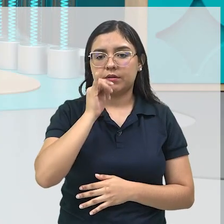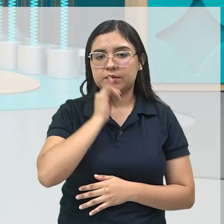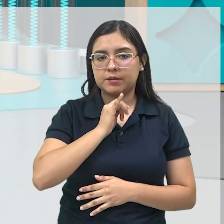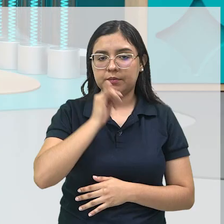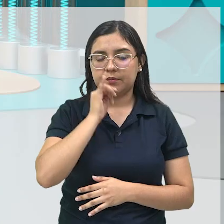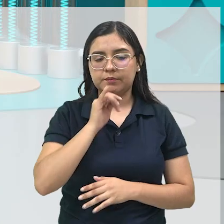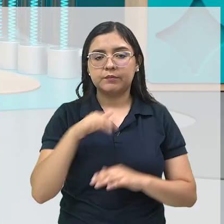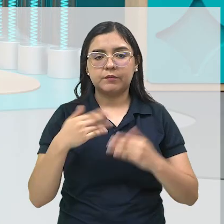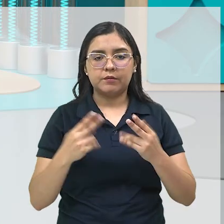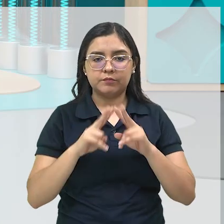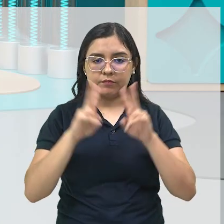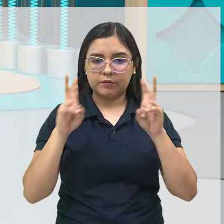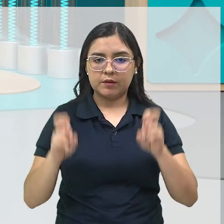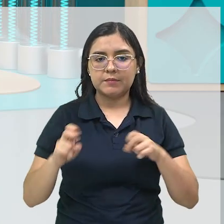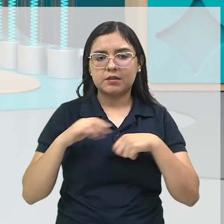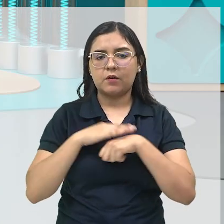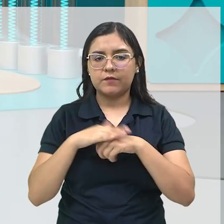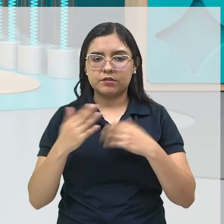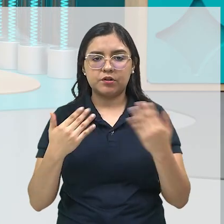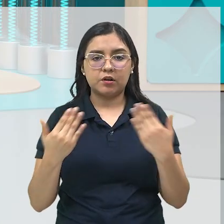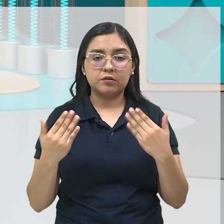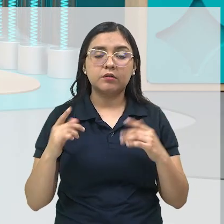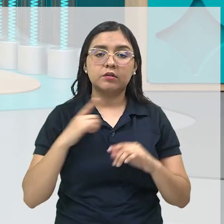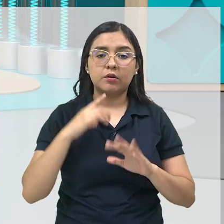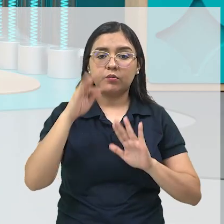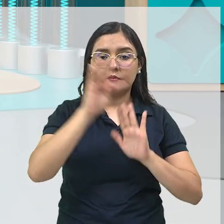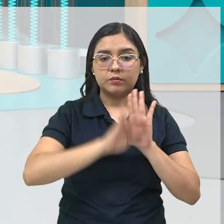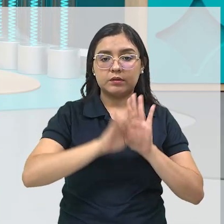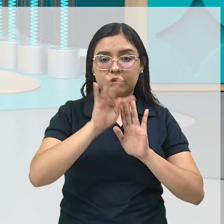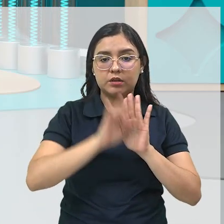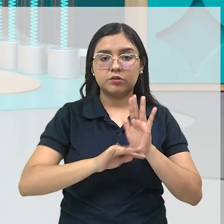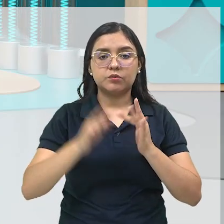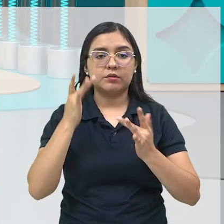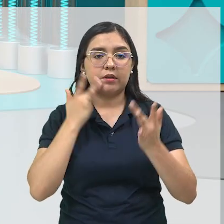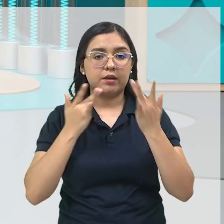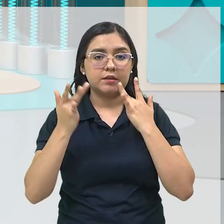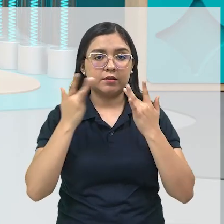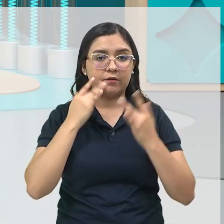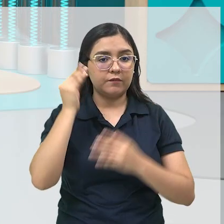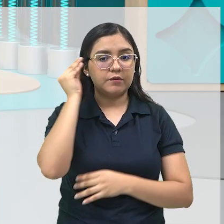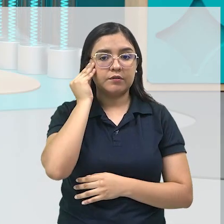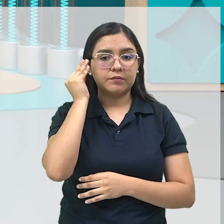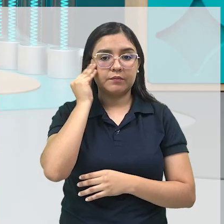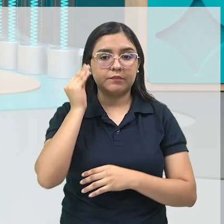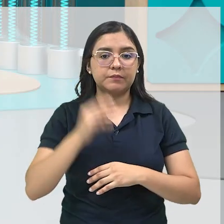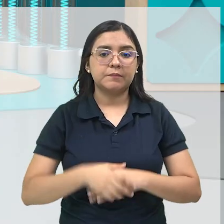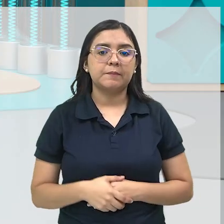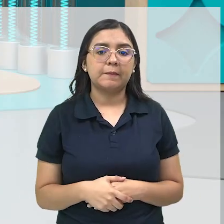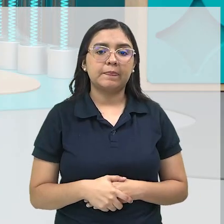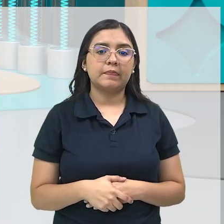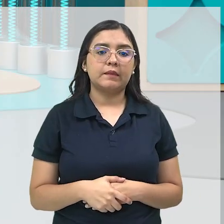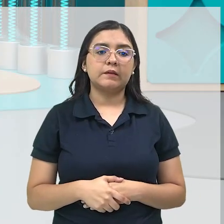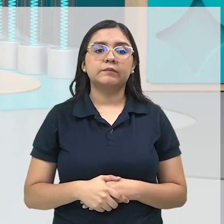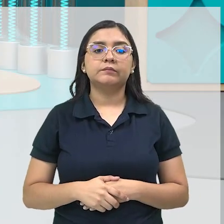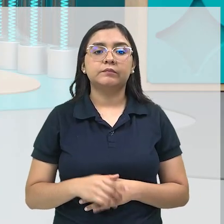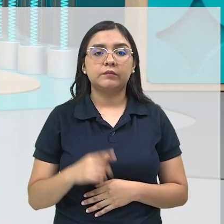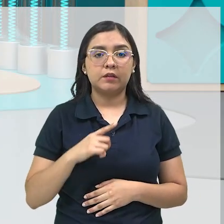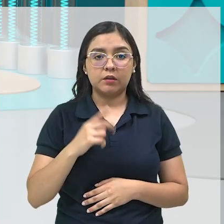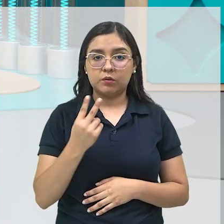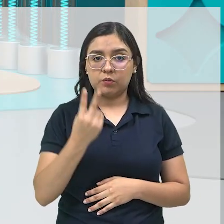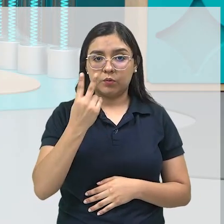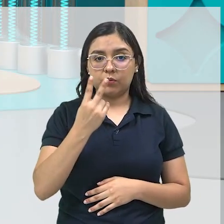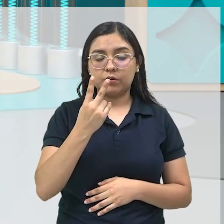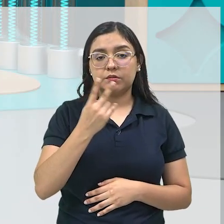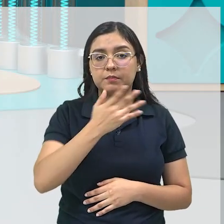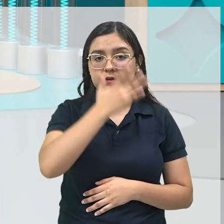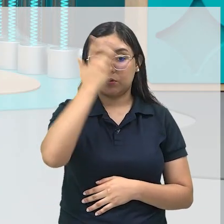do diálogo, eu trouxe um texto teatral. Vejam só, aqui nós temos duas